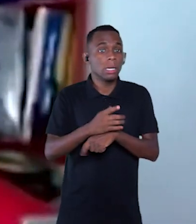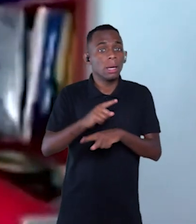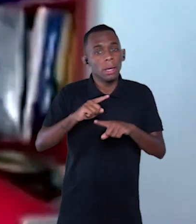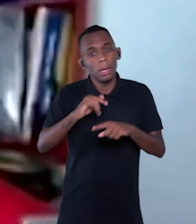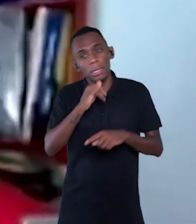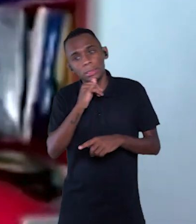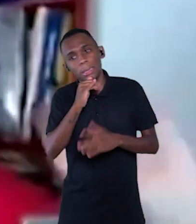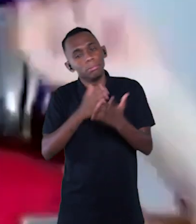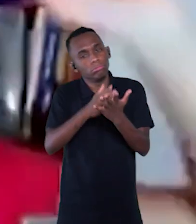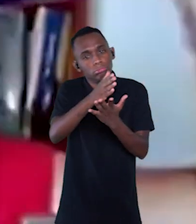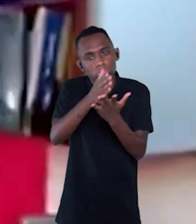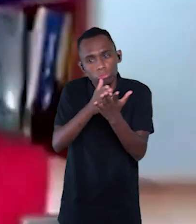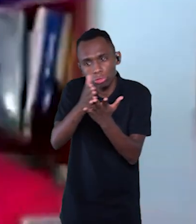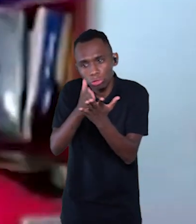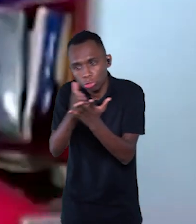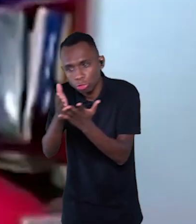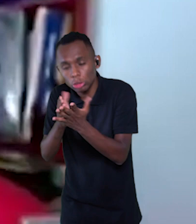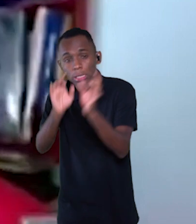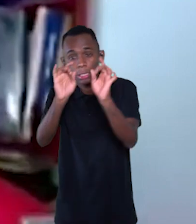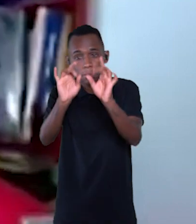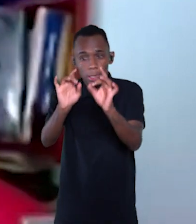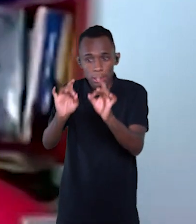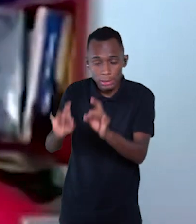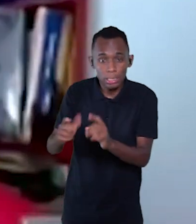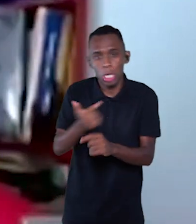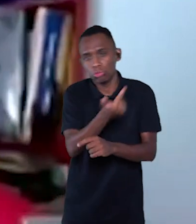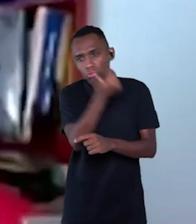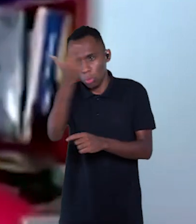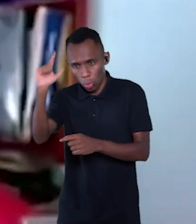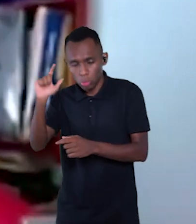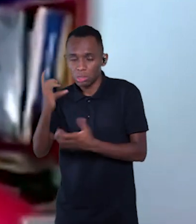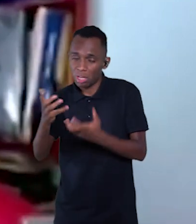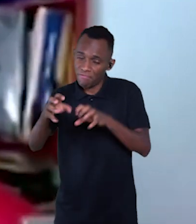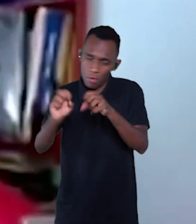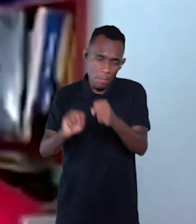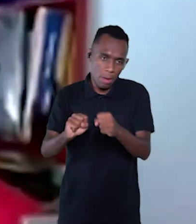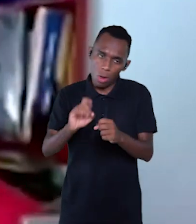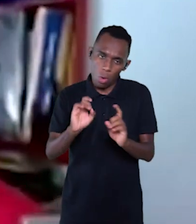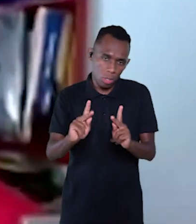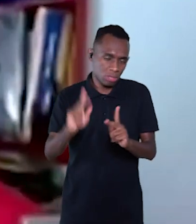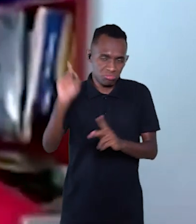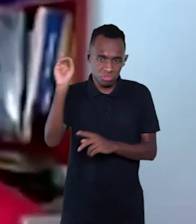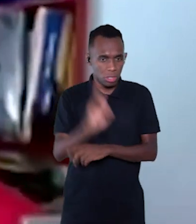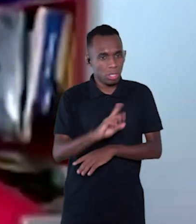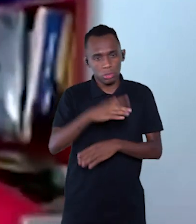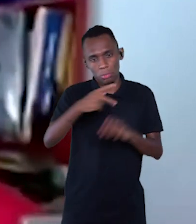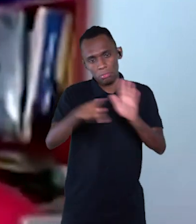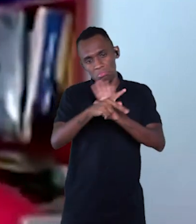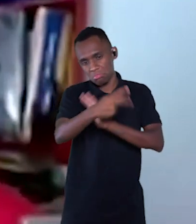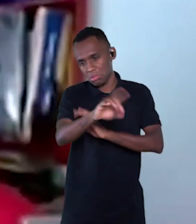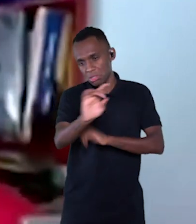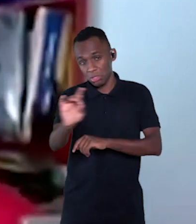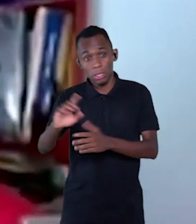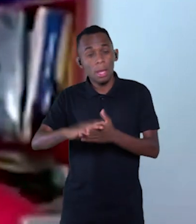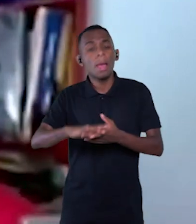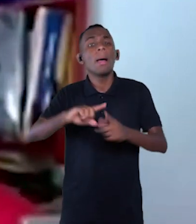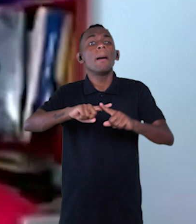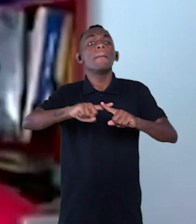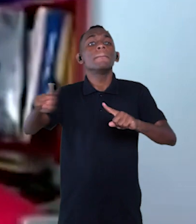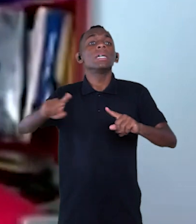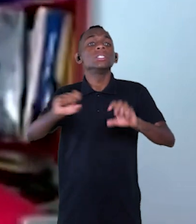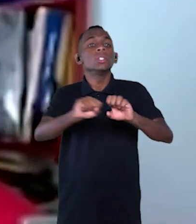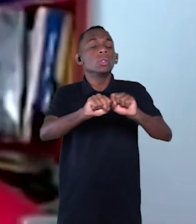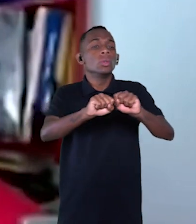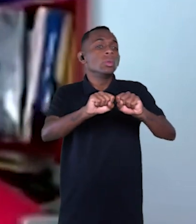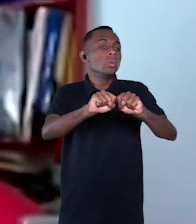ser oftalmologista, ele quer ser endocrinologista, ele quer ser, enfim, tem todo o direito de fazer a residência que quer, mas E esse sistema